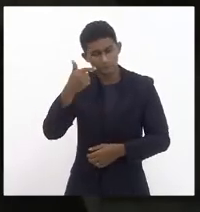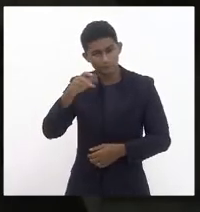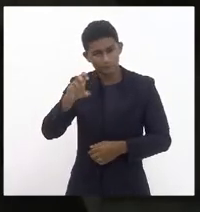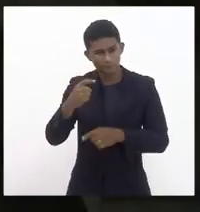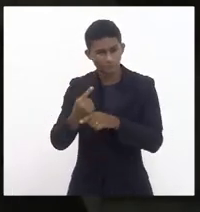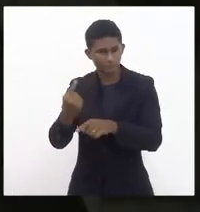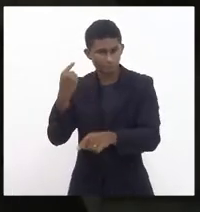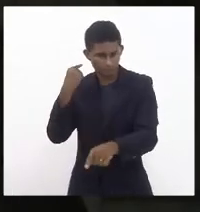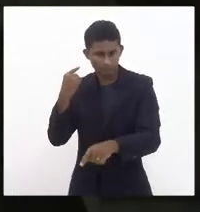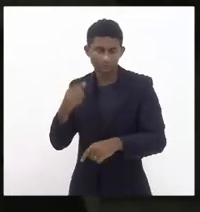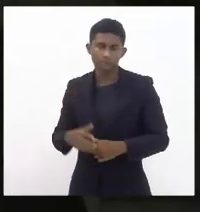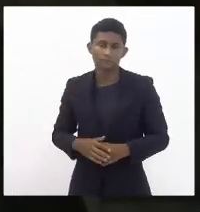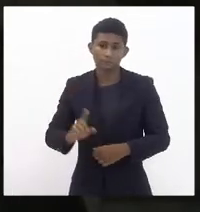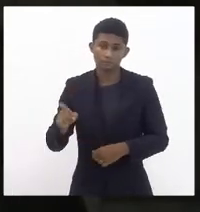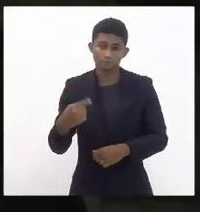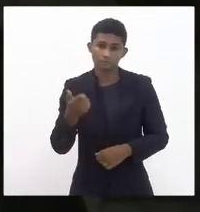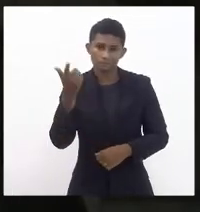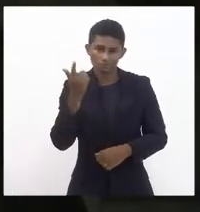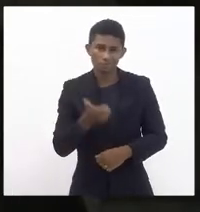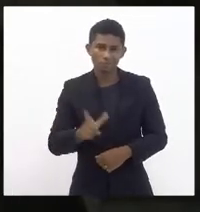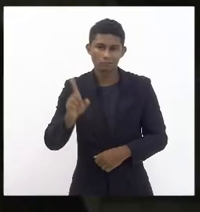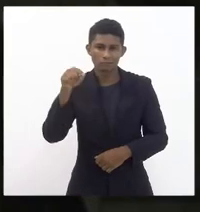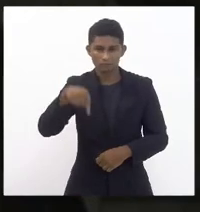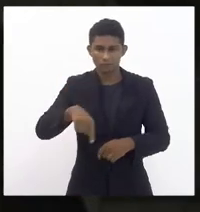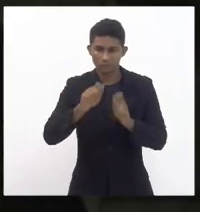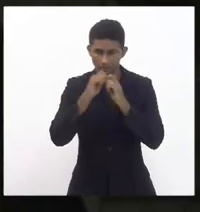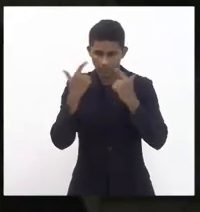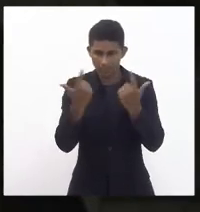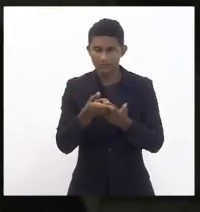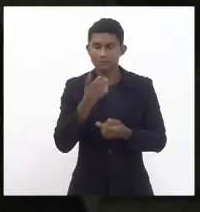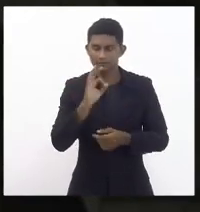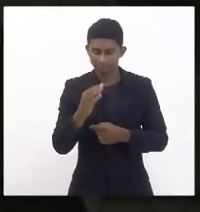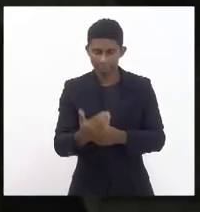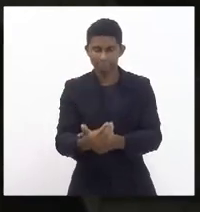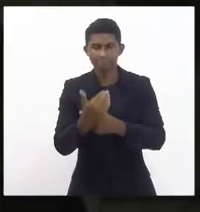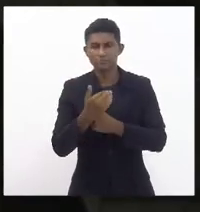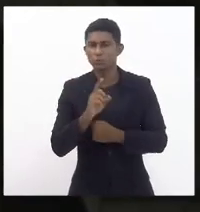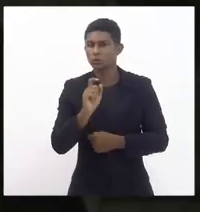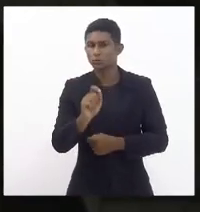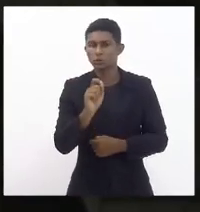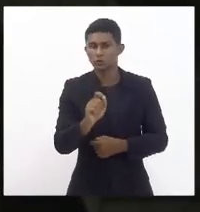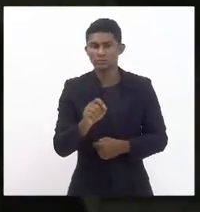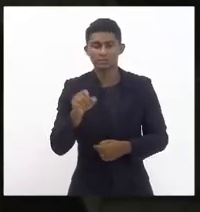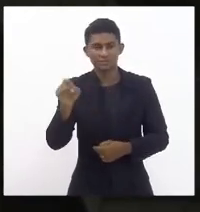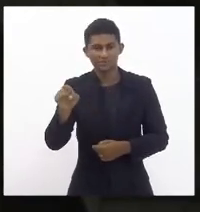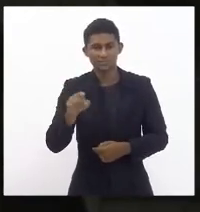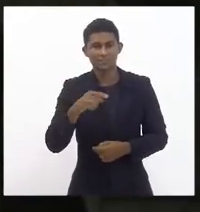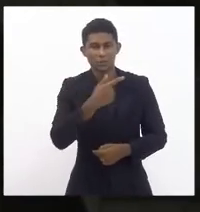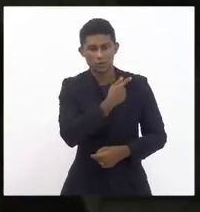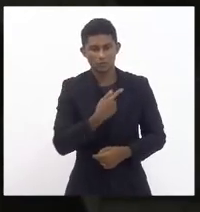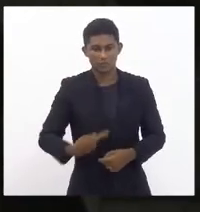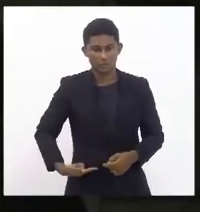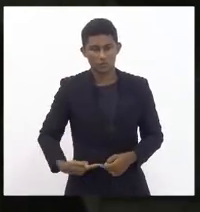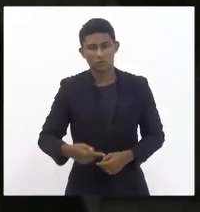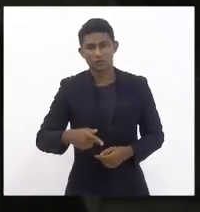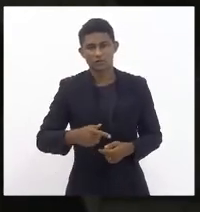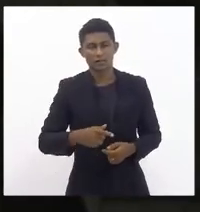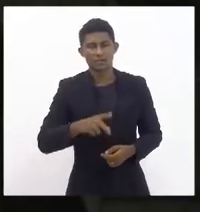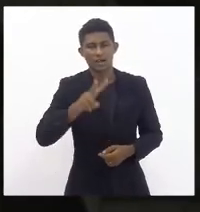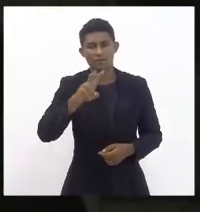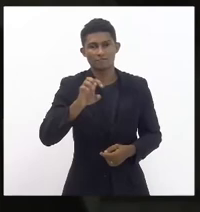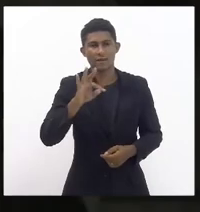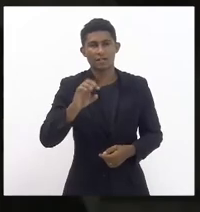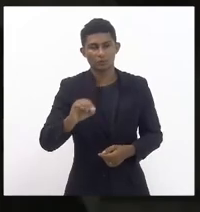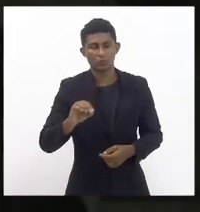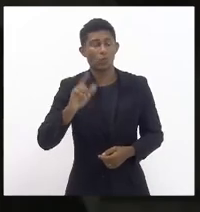nós conseguimos e Essa casa foi decisiva derrubar o veto do governador em relação